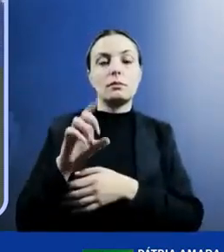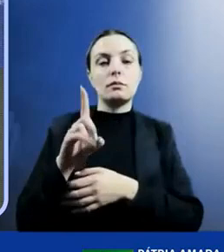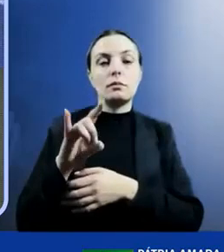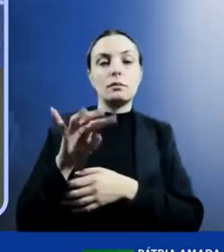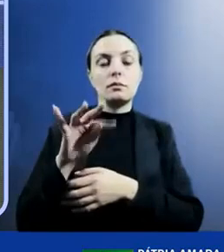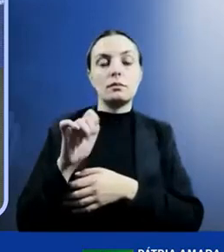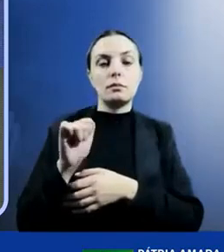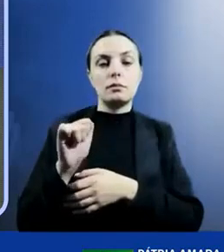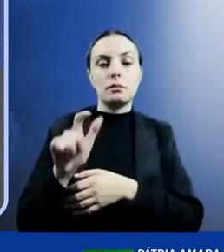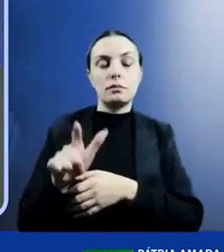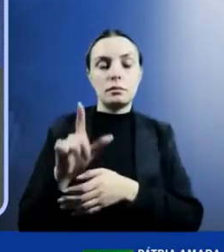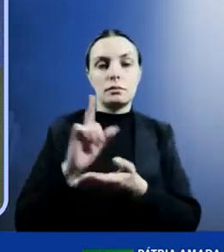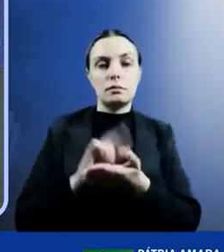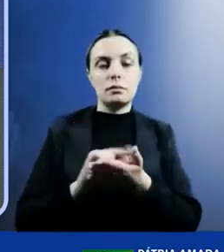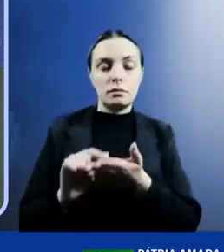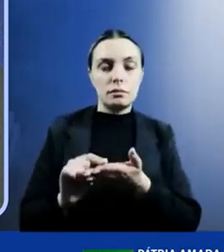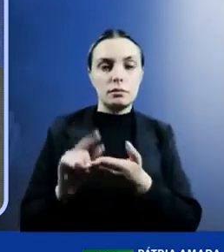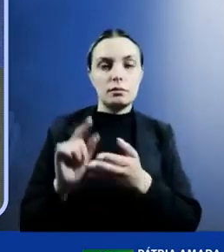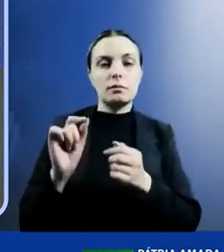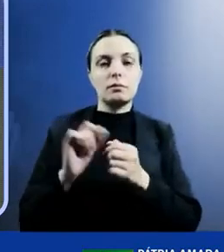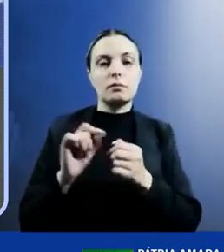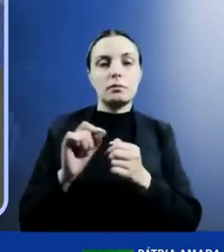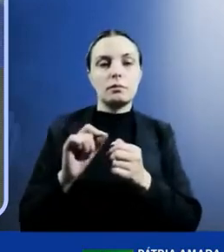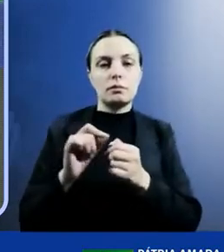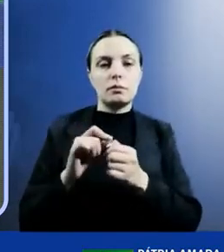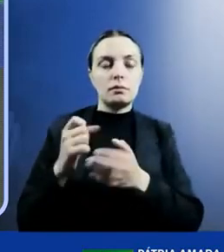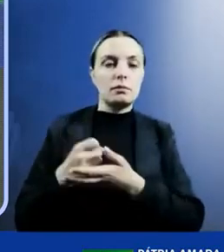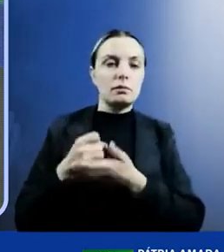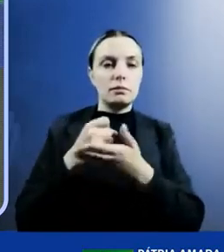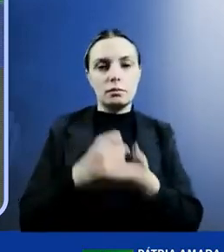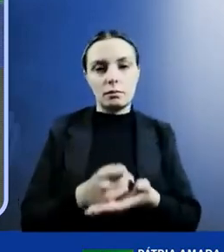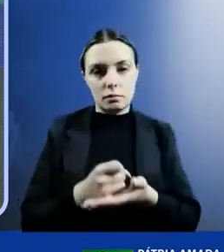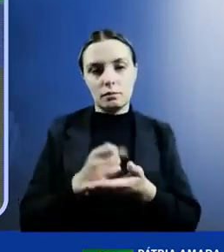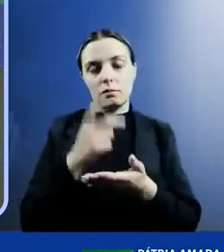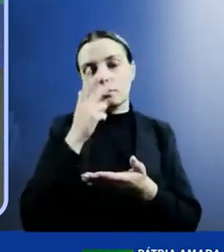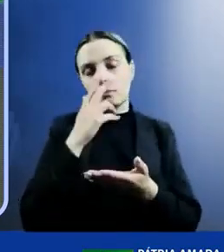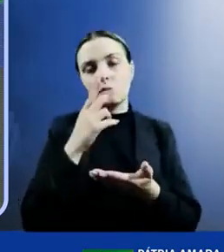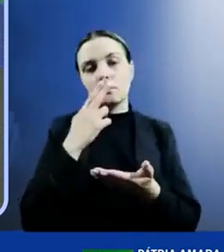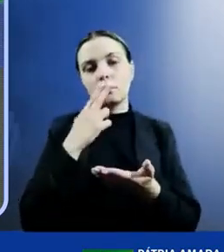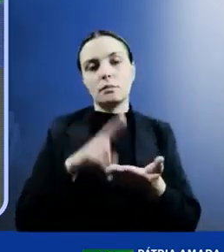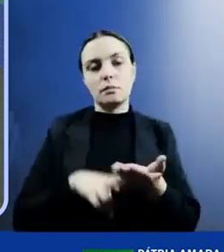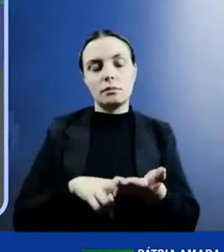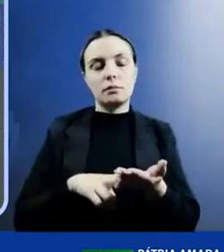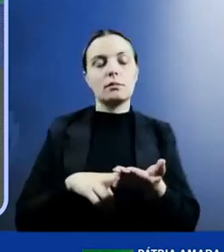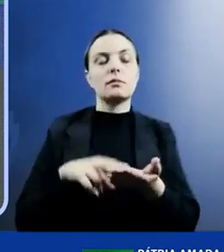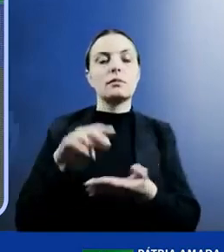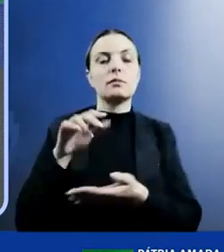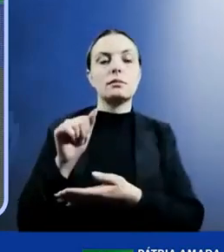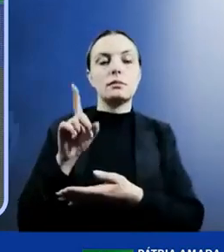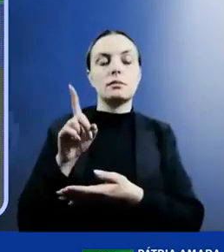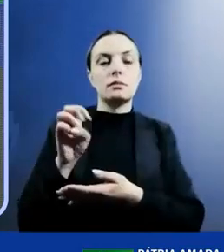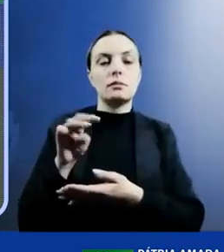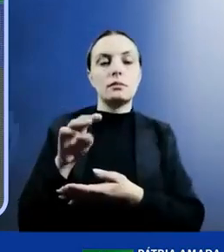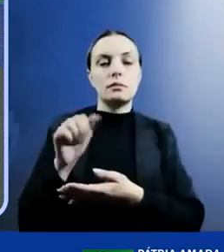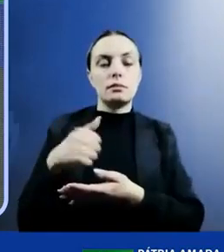para abastecer os prédios públicos, conforme a carta de compromisso da ABEMA. Nós devemos avançar nos